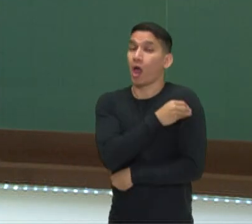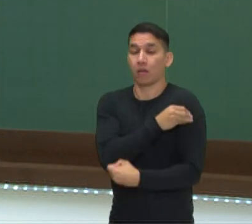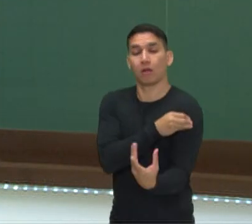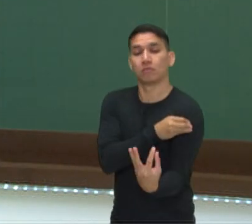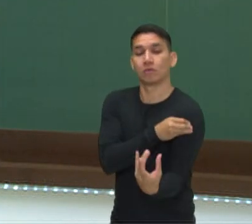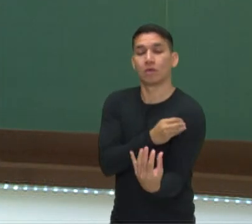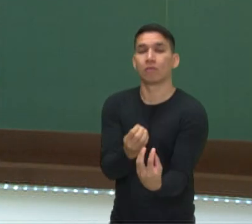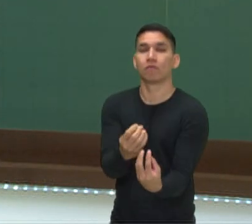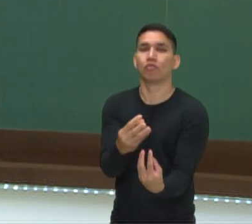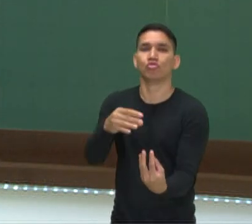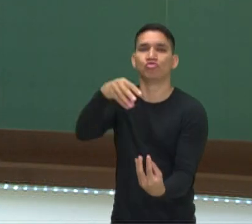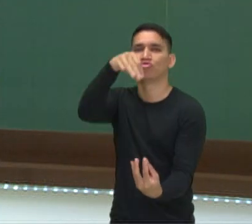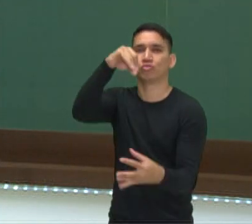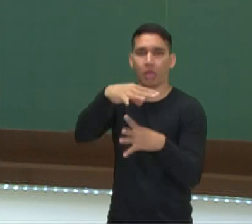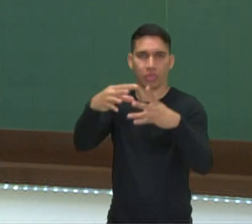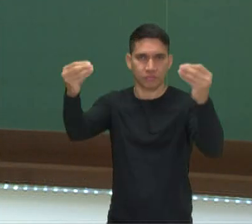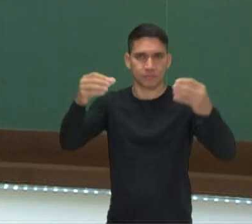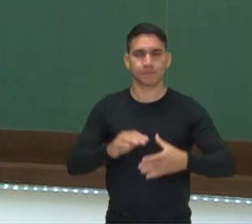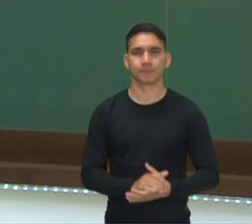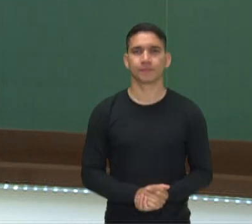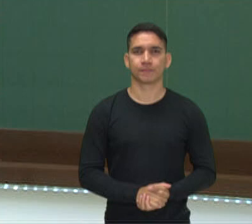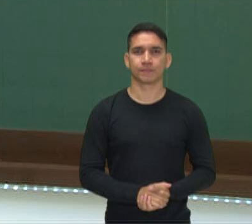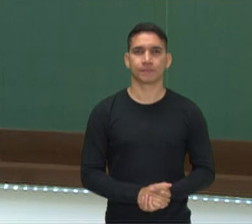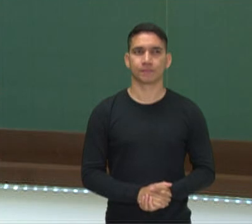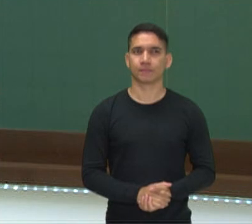ser evaporado.